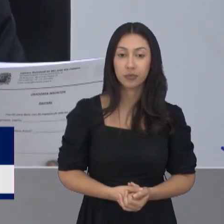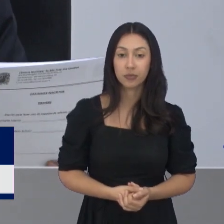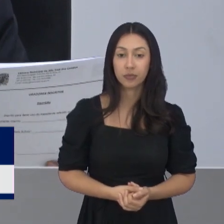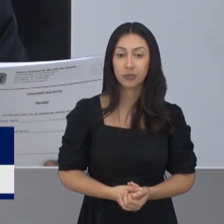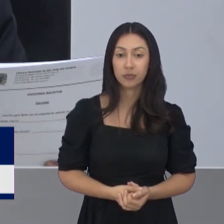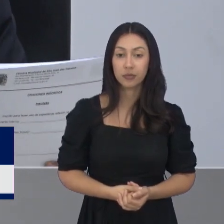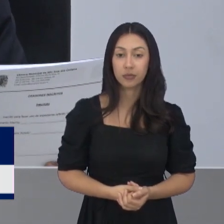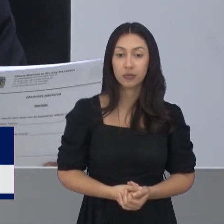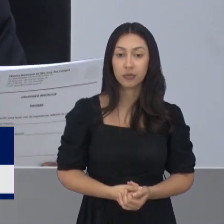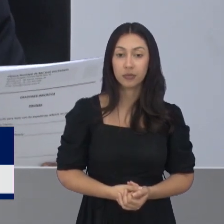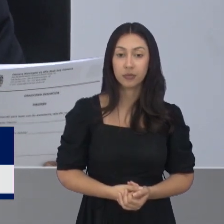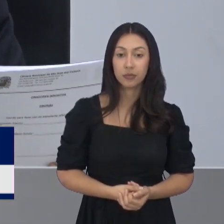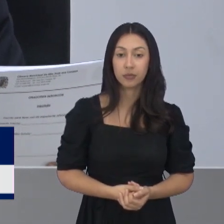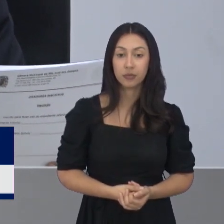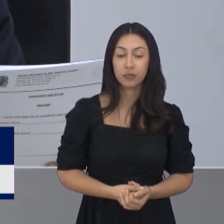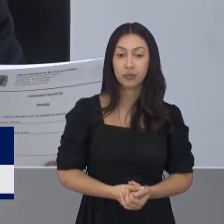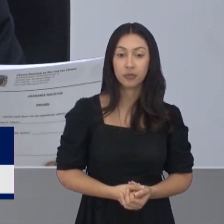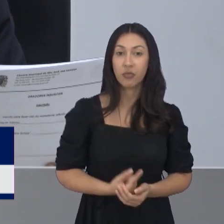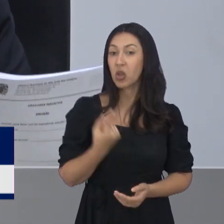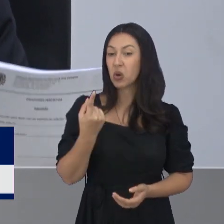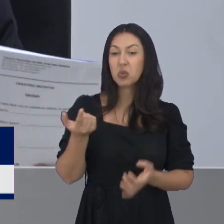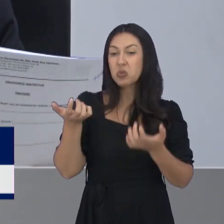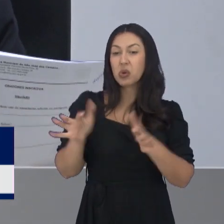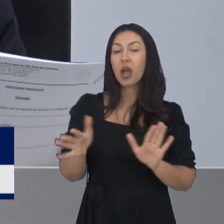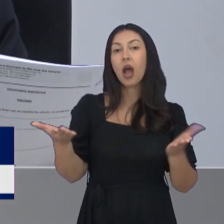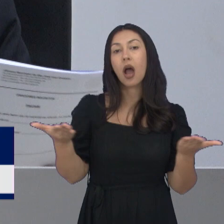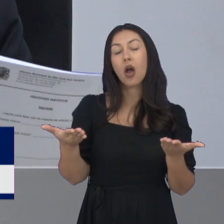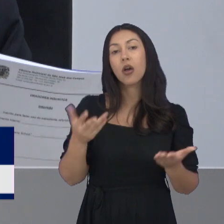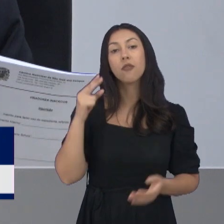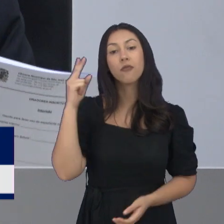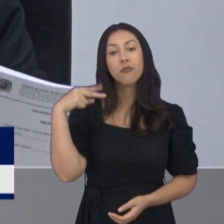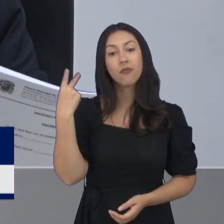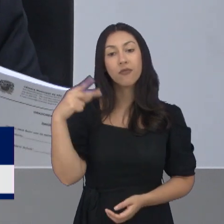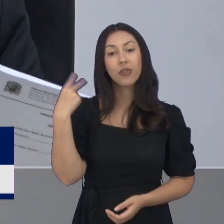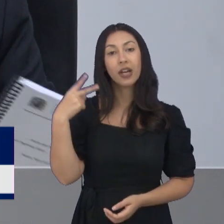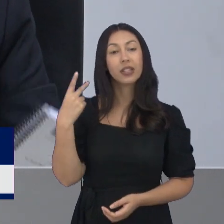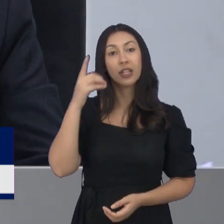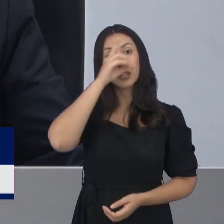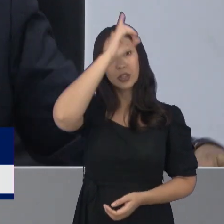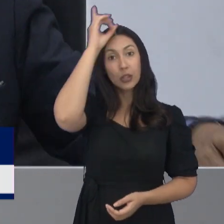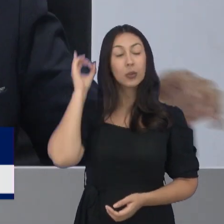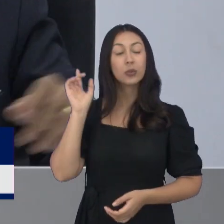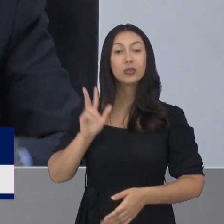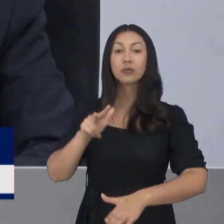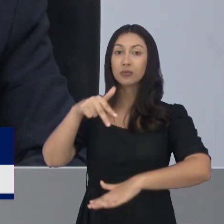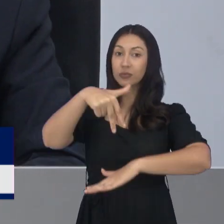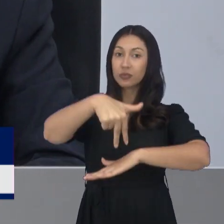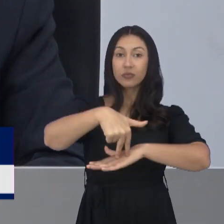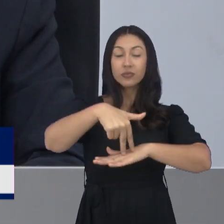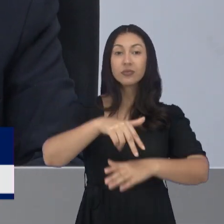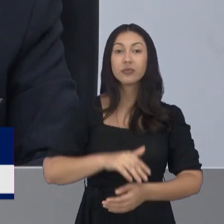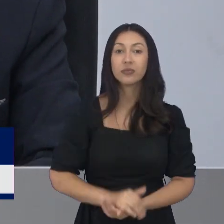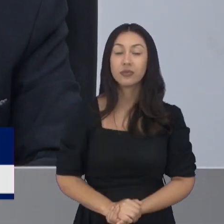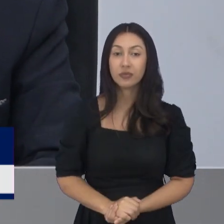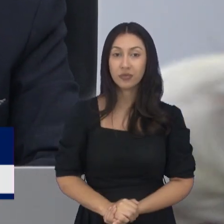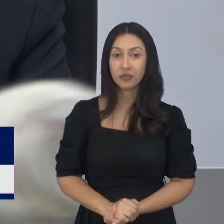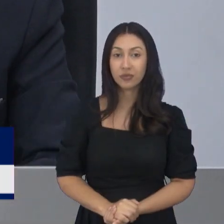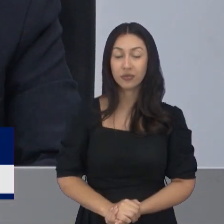Segunda vereadora escrita, porque um abriu mão, foi o vereador de Aloysio, a vereadora Dulce Rita.